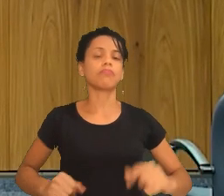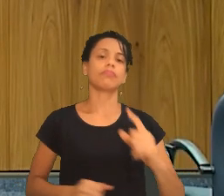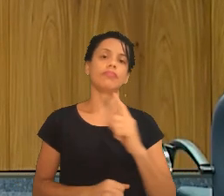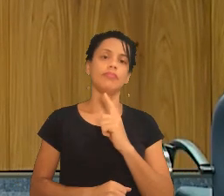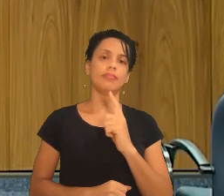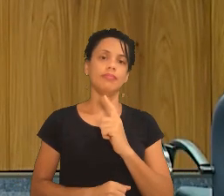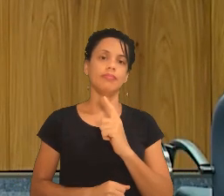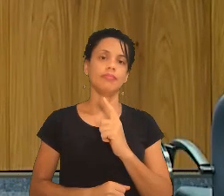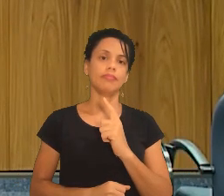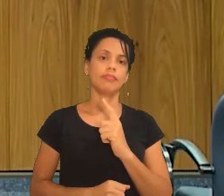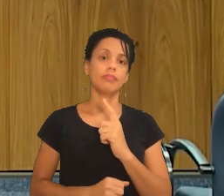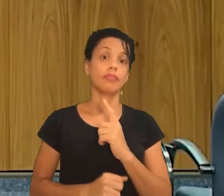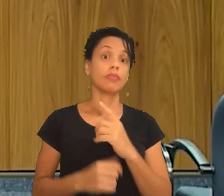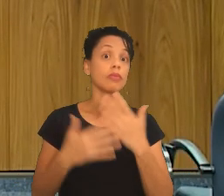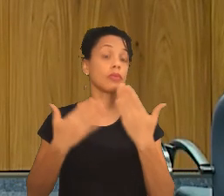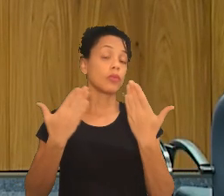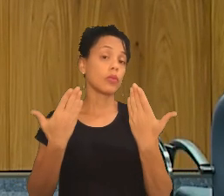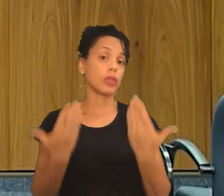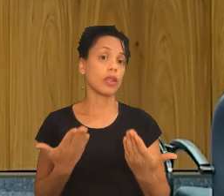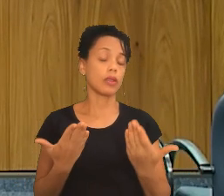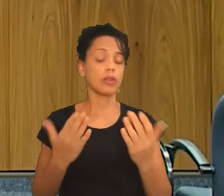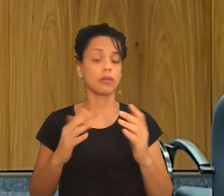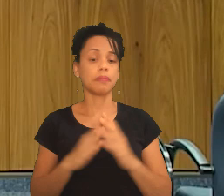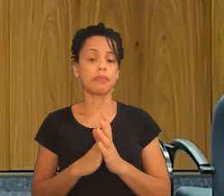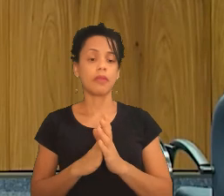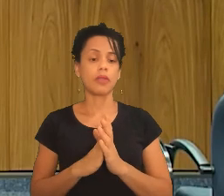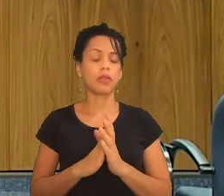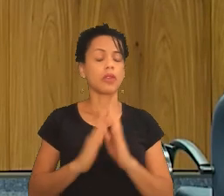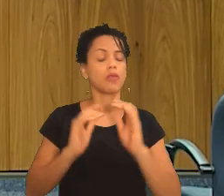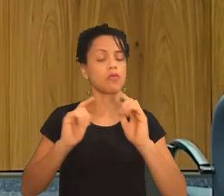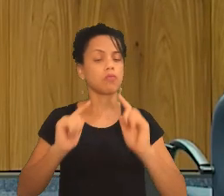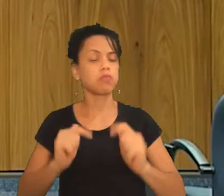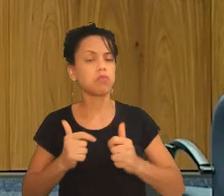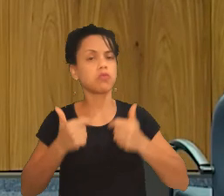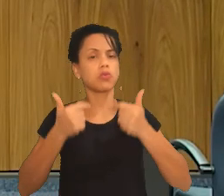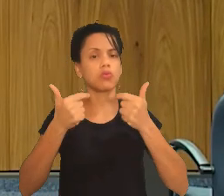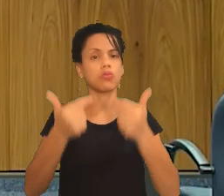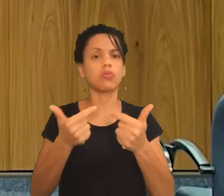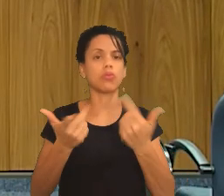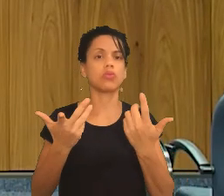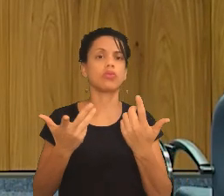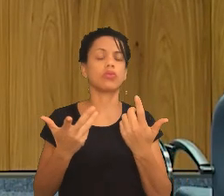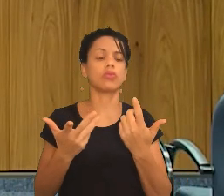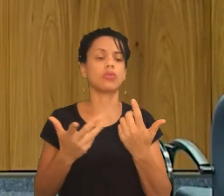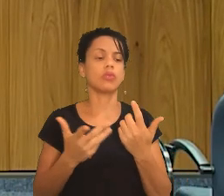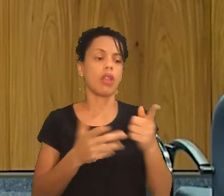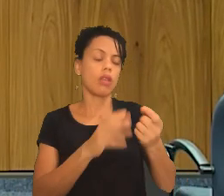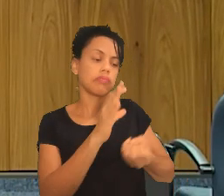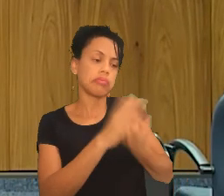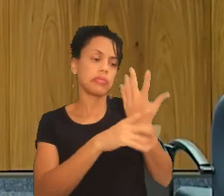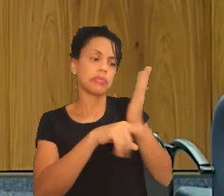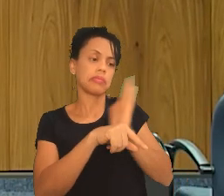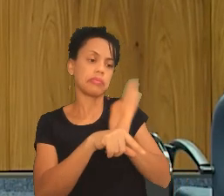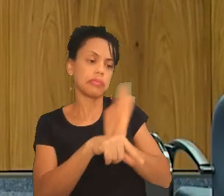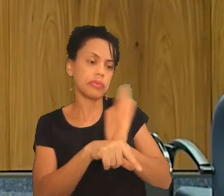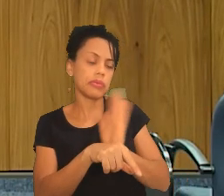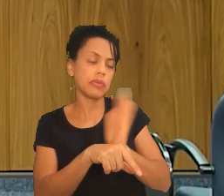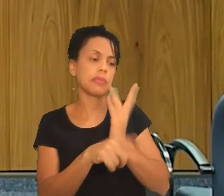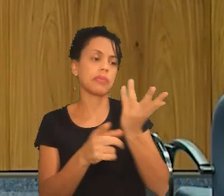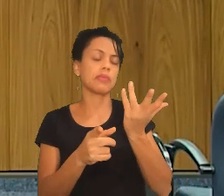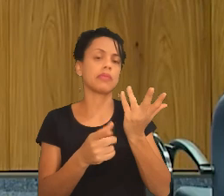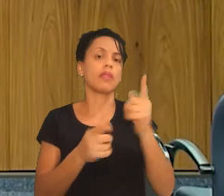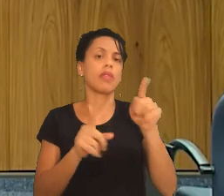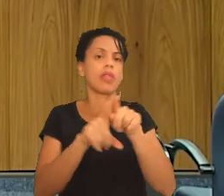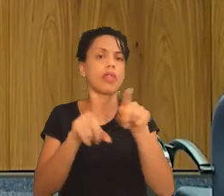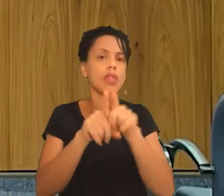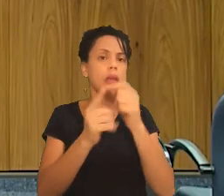Então, eu acho que o esforço que a gente fez no filme, com todo o apoio